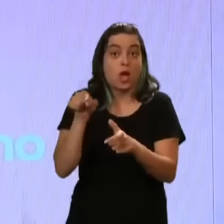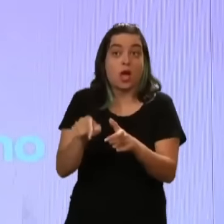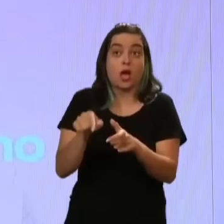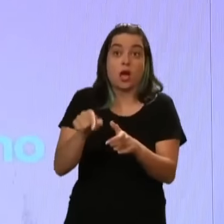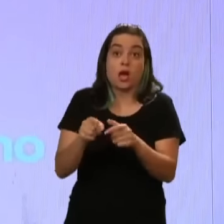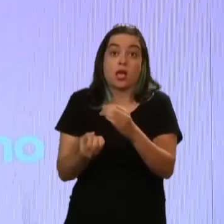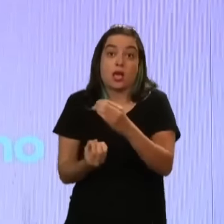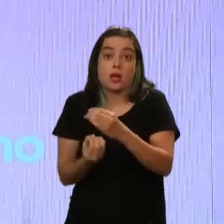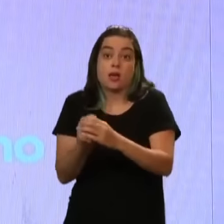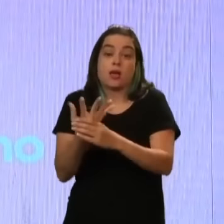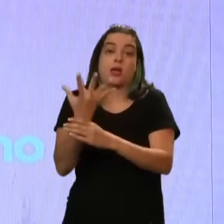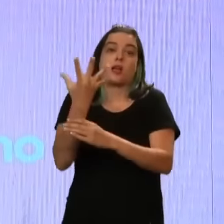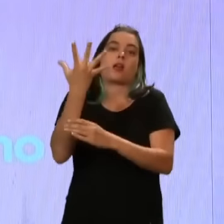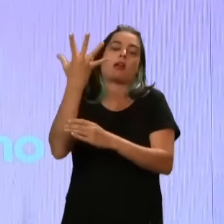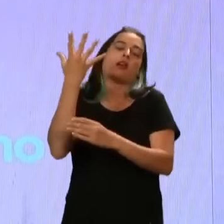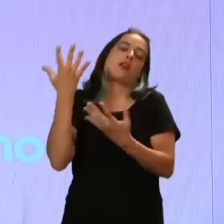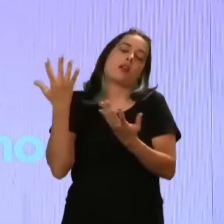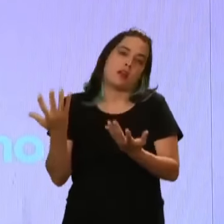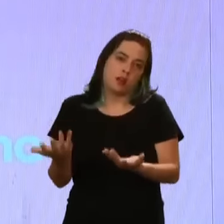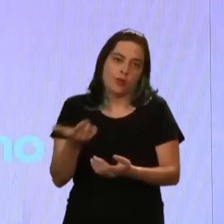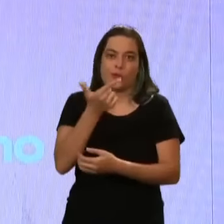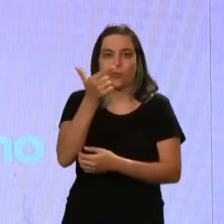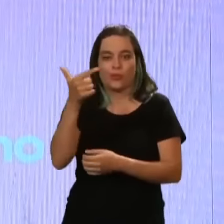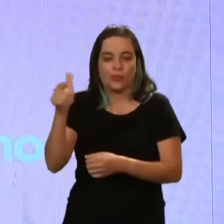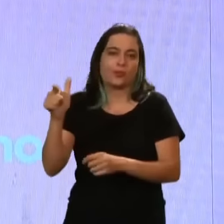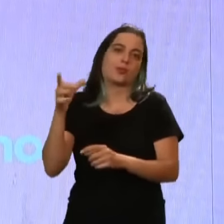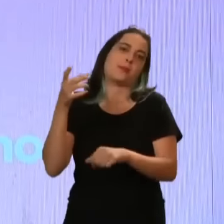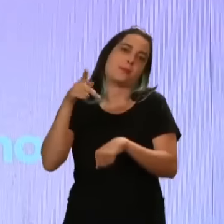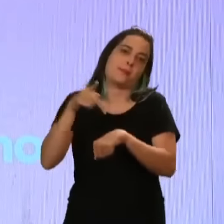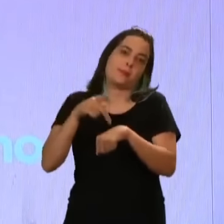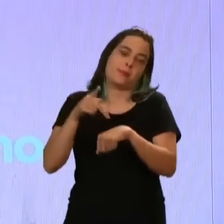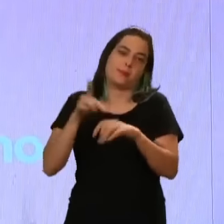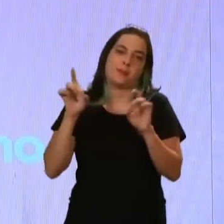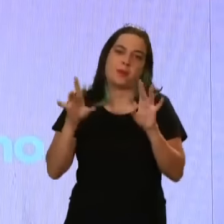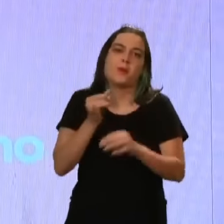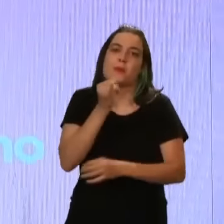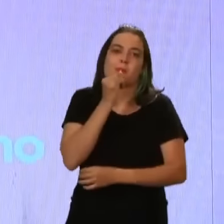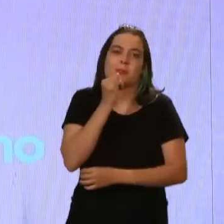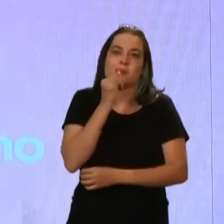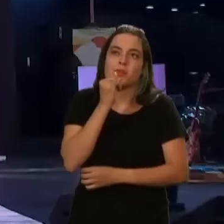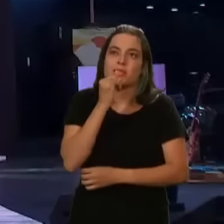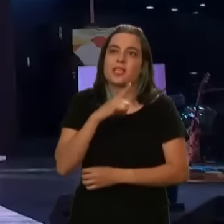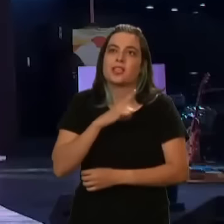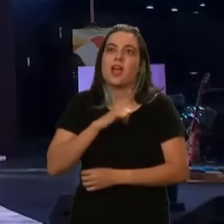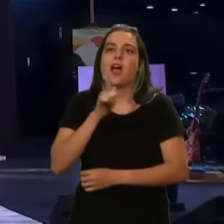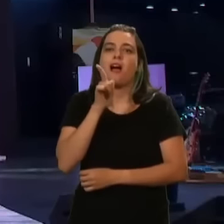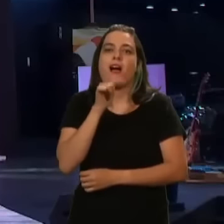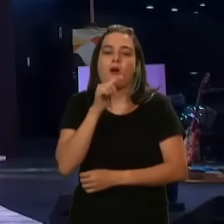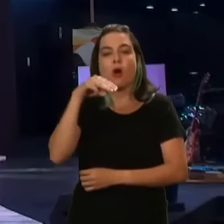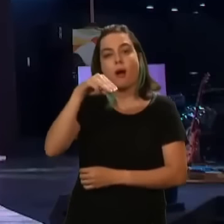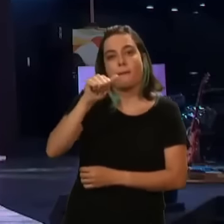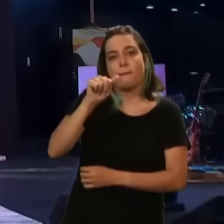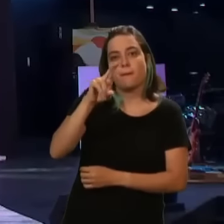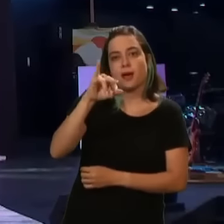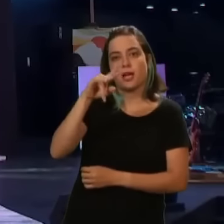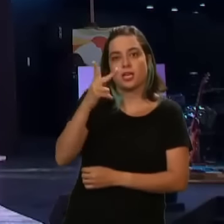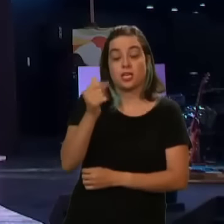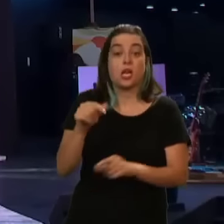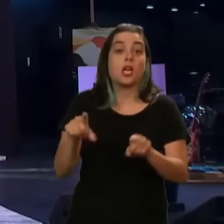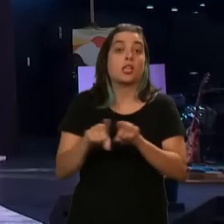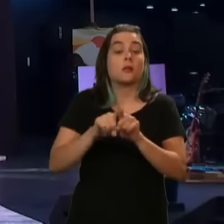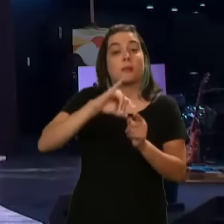se cristalizam, dando origem a valiosas pedras, como a água marinha e o